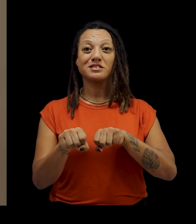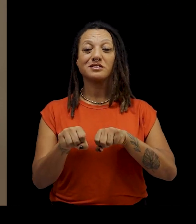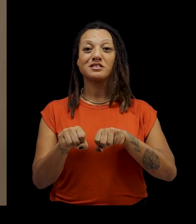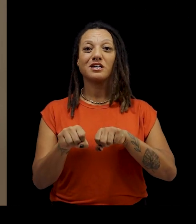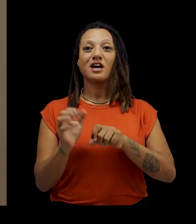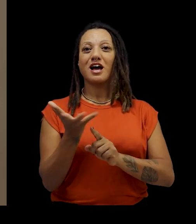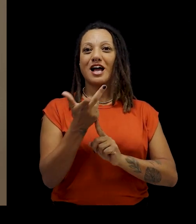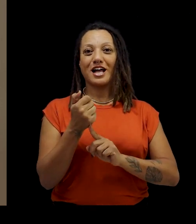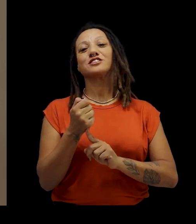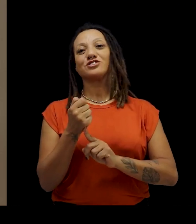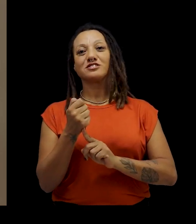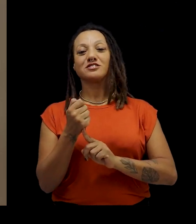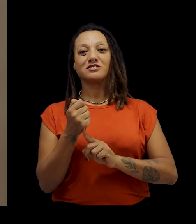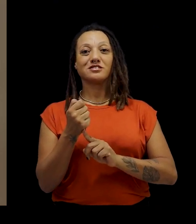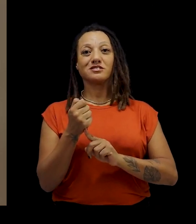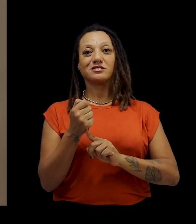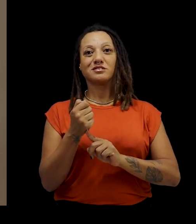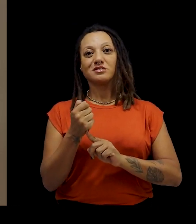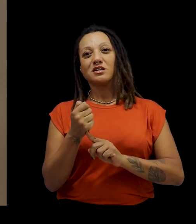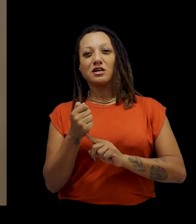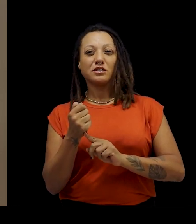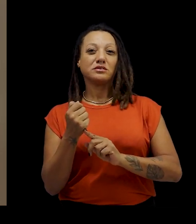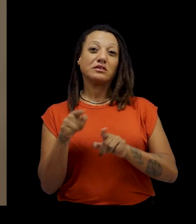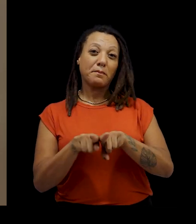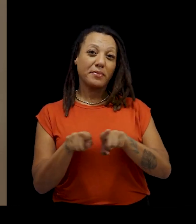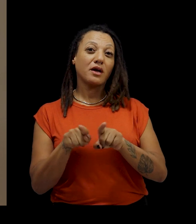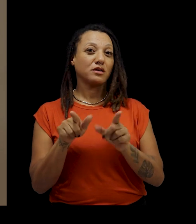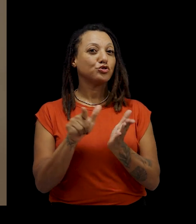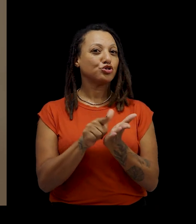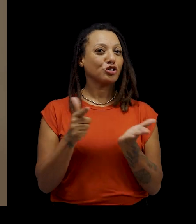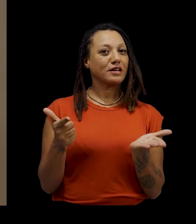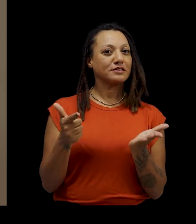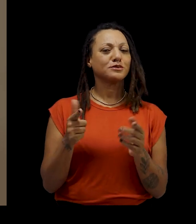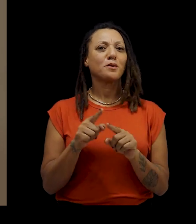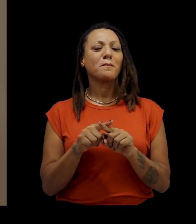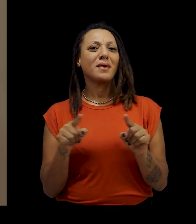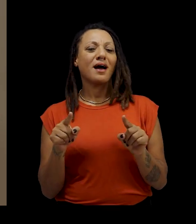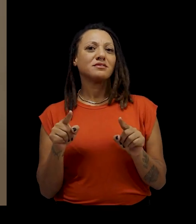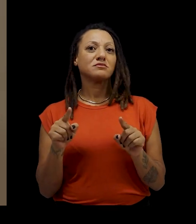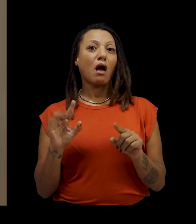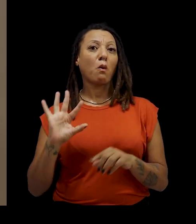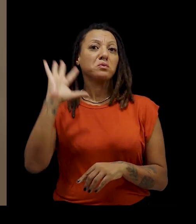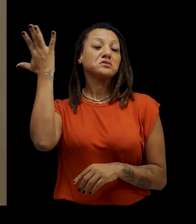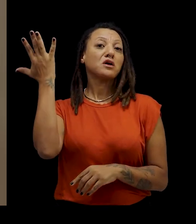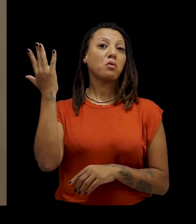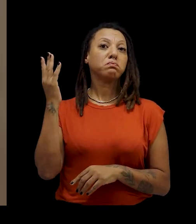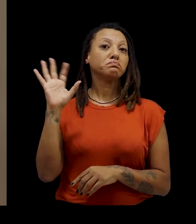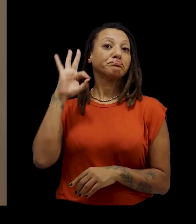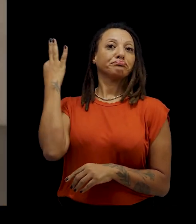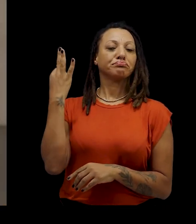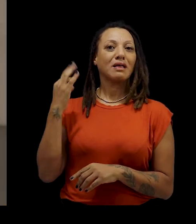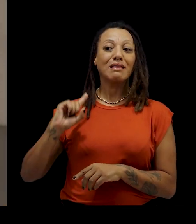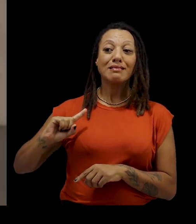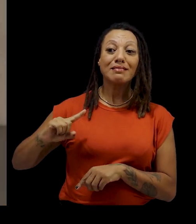é isso, eu sou formada em artes plásticas de jornalismo, mas isso acho que é uma espécie de um acaso